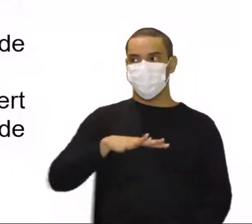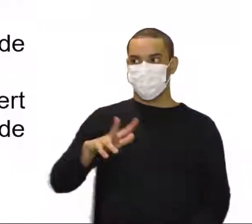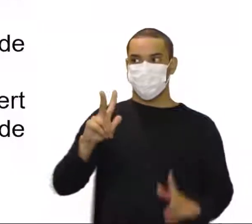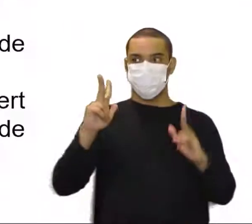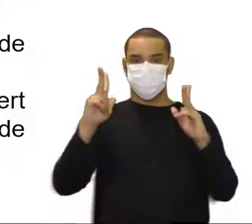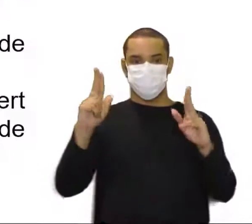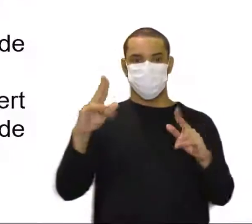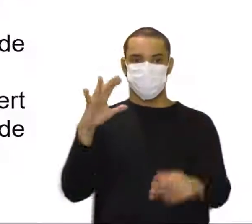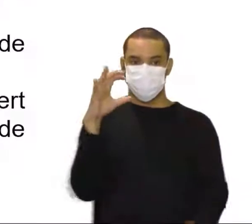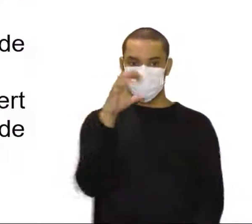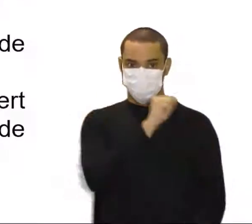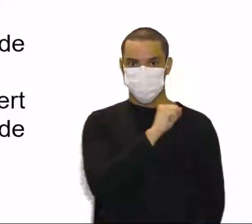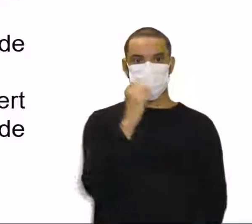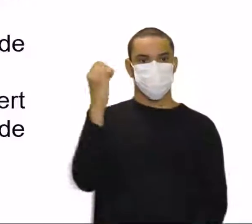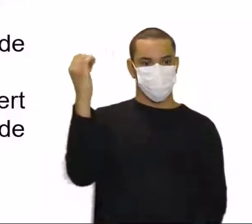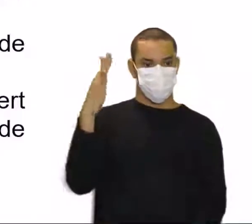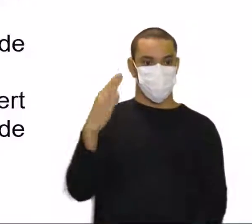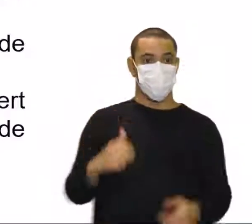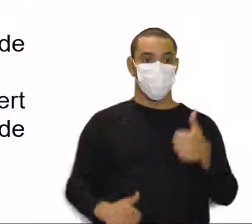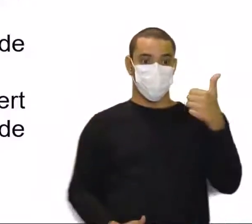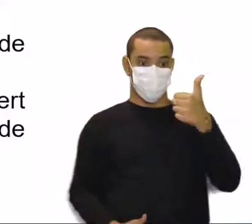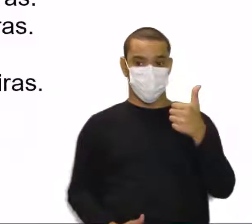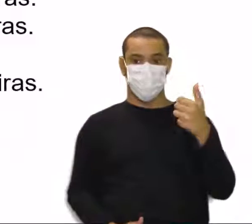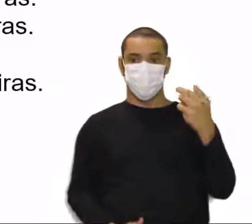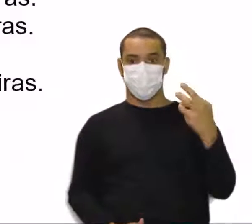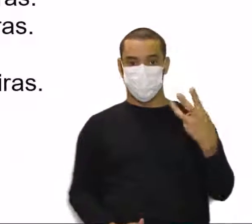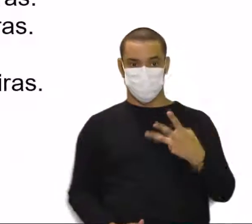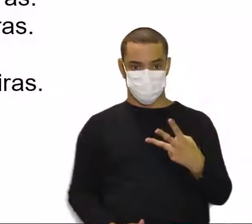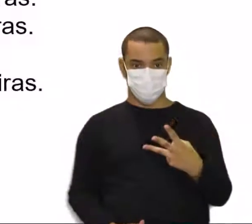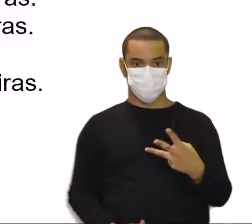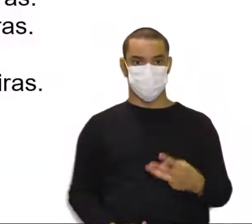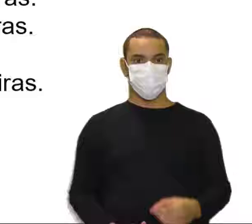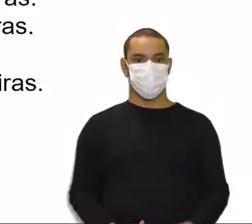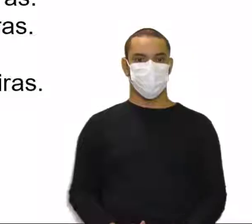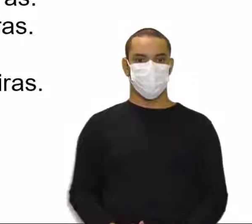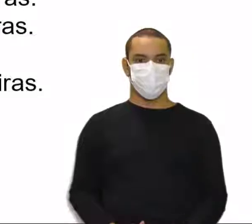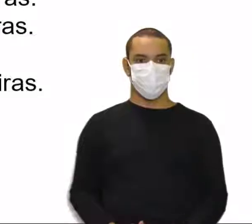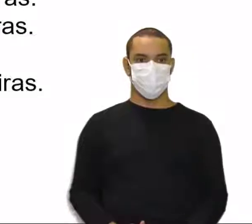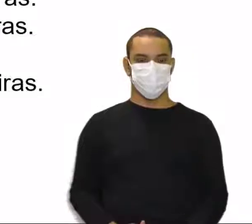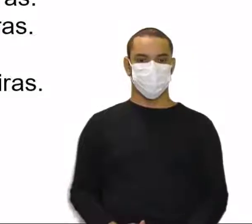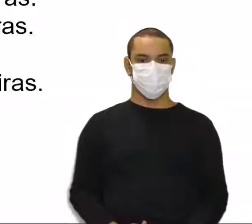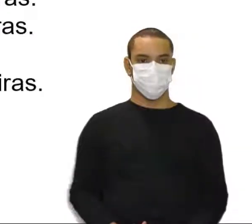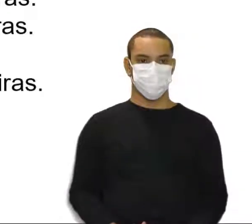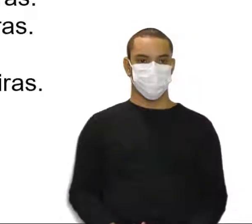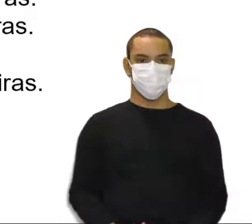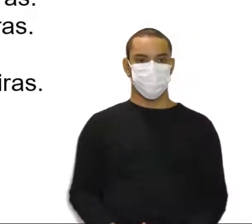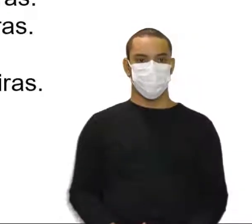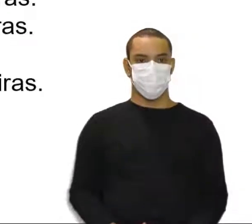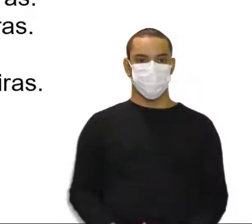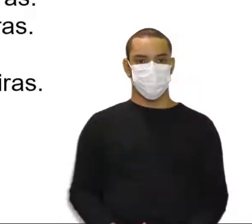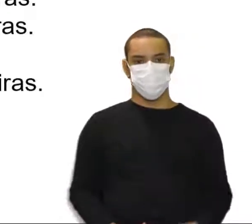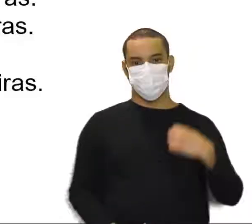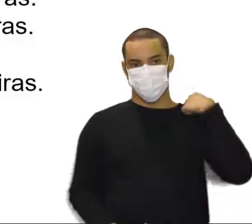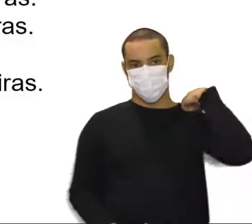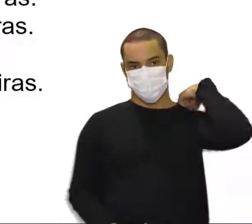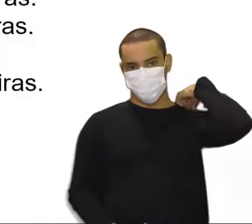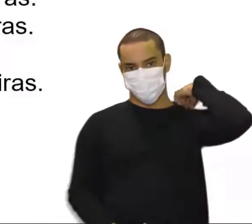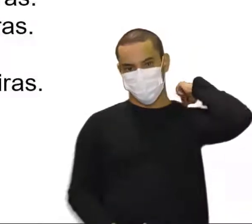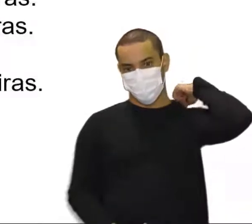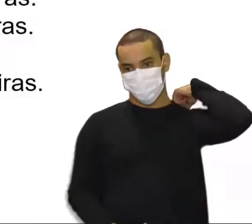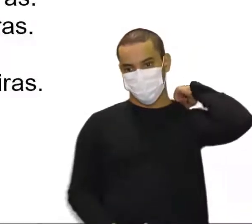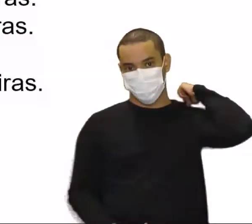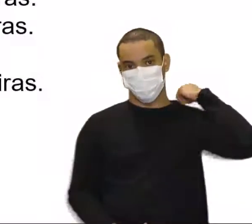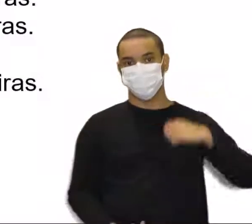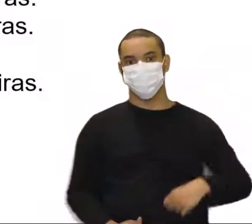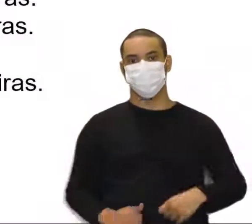mesma velocidade da luz, ok? E aqui está pedindo, olha só, lembrando que efeito